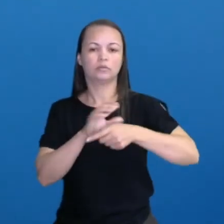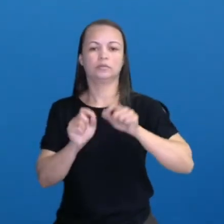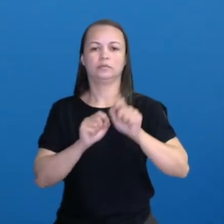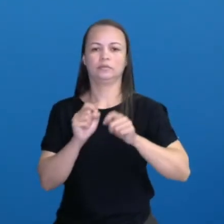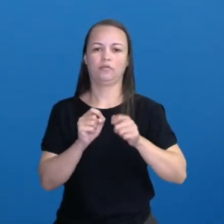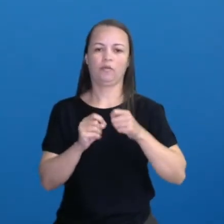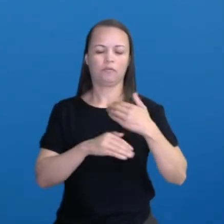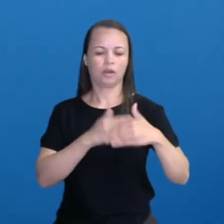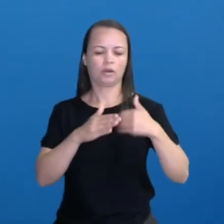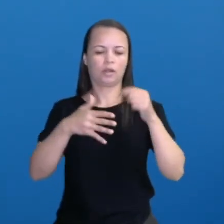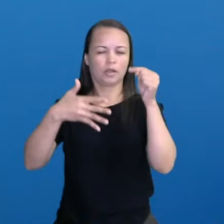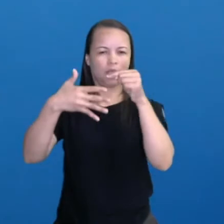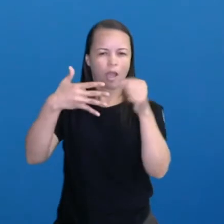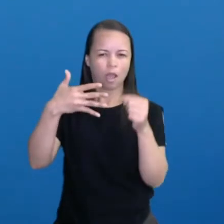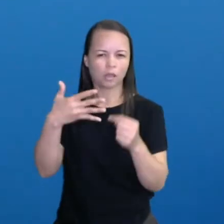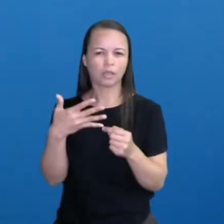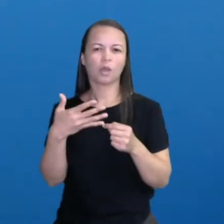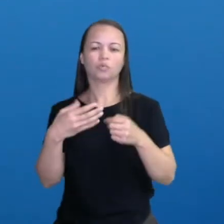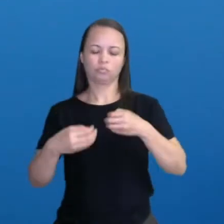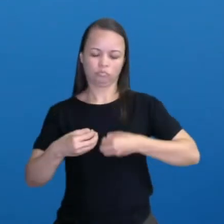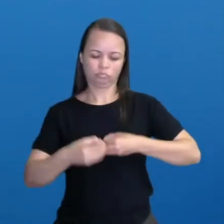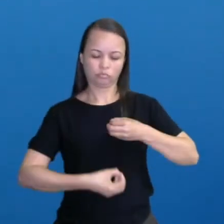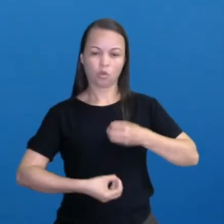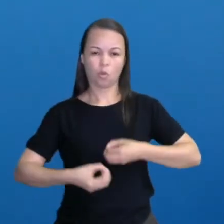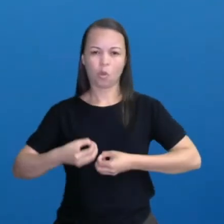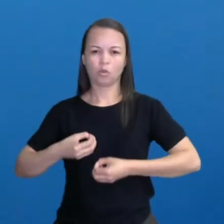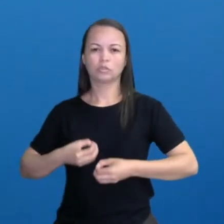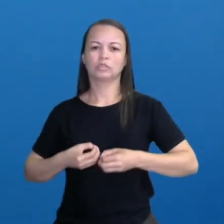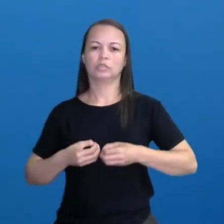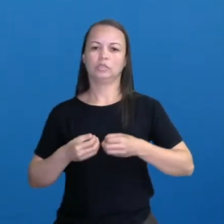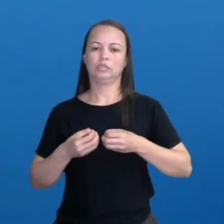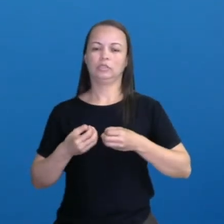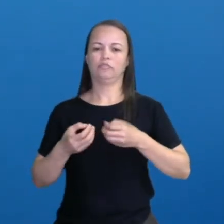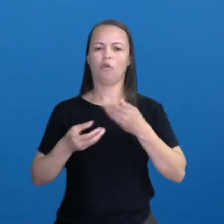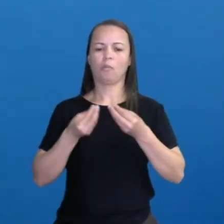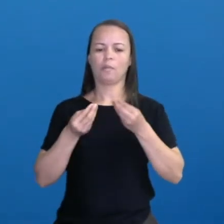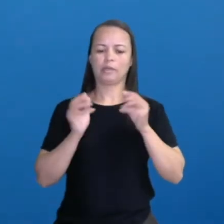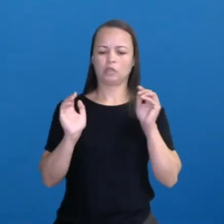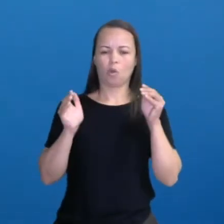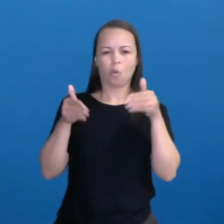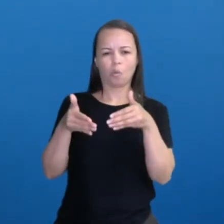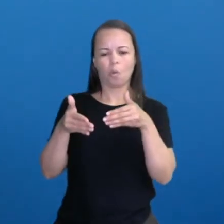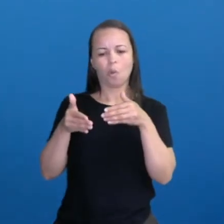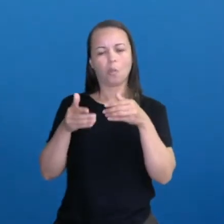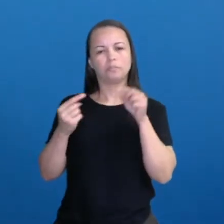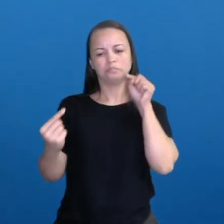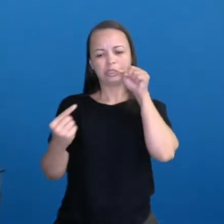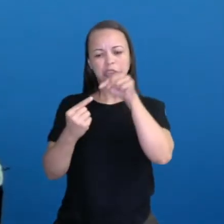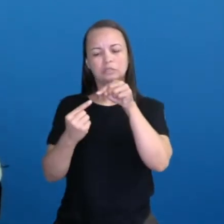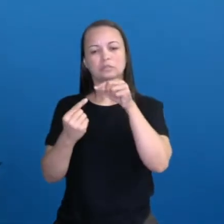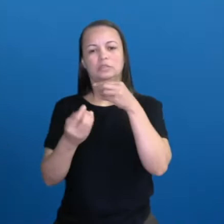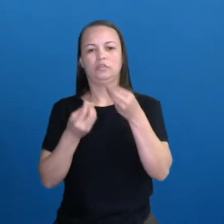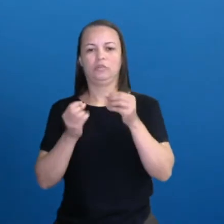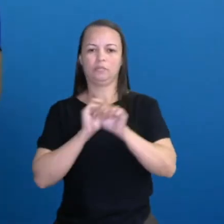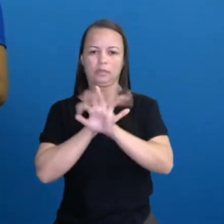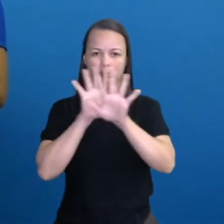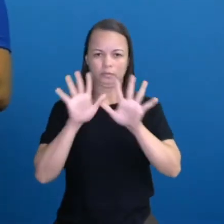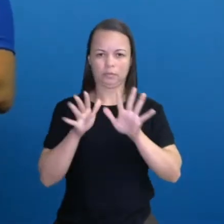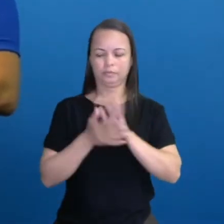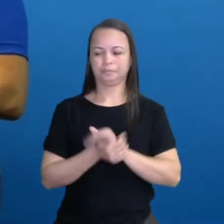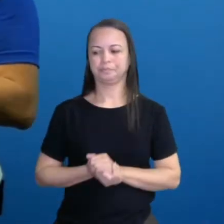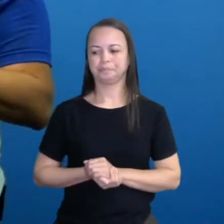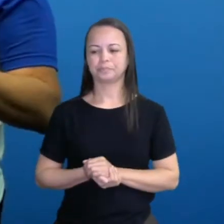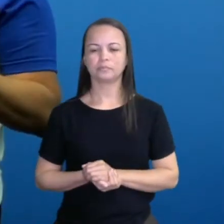dessas estruturas, cada um desses órgãos, de forma mais objetiva, de forma muito mais clara. E eu vou pedir para a produção para o nosso próximo